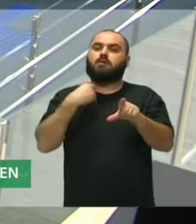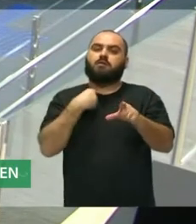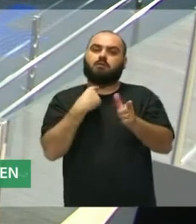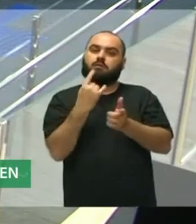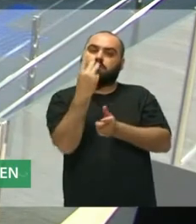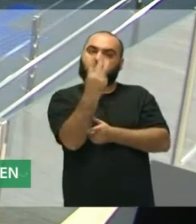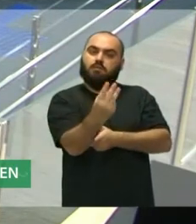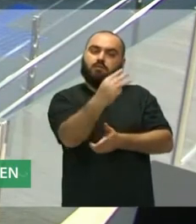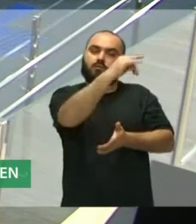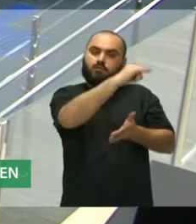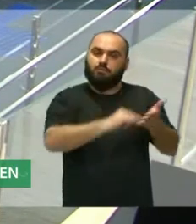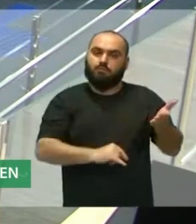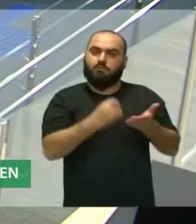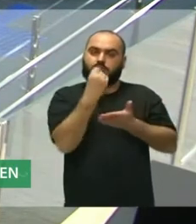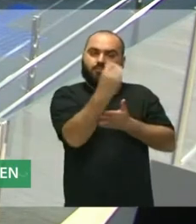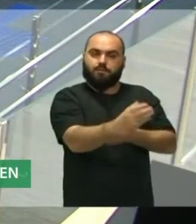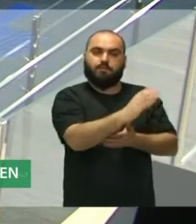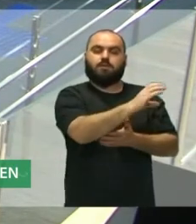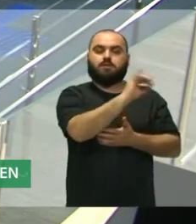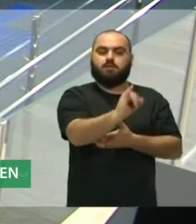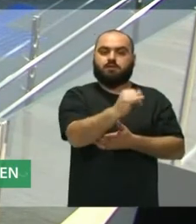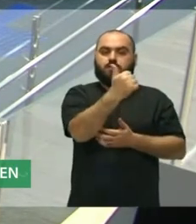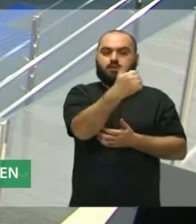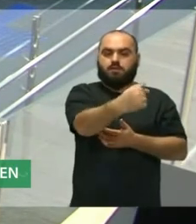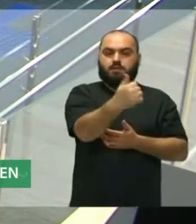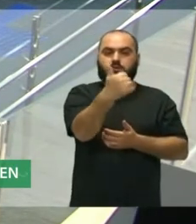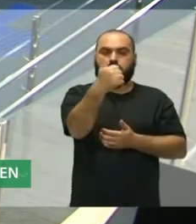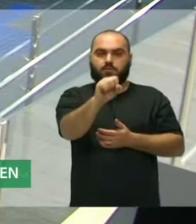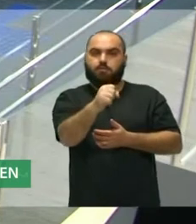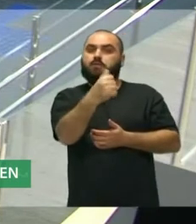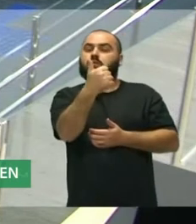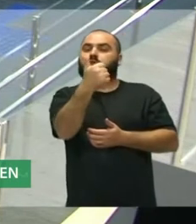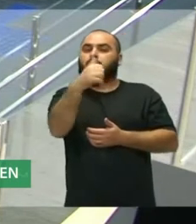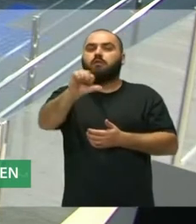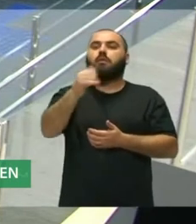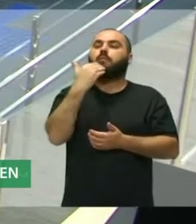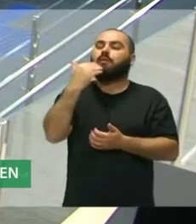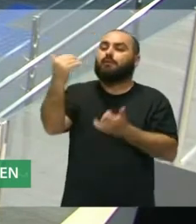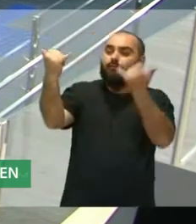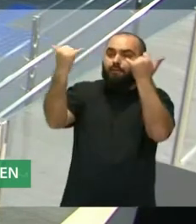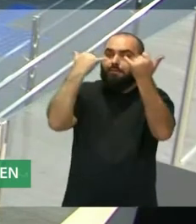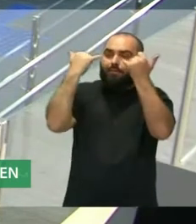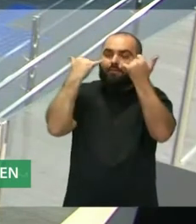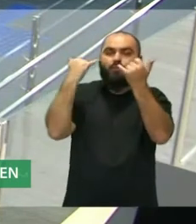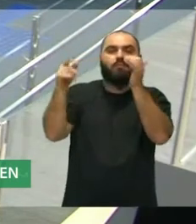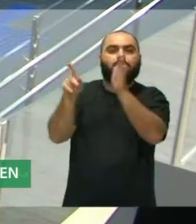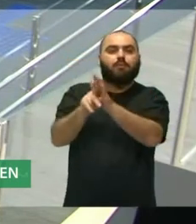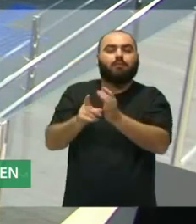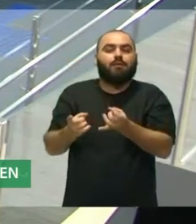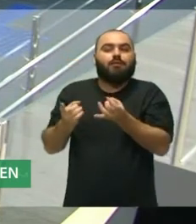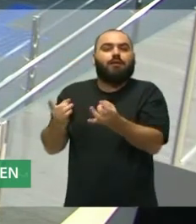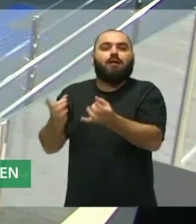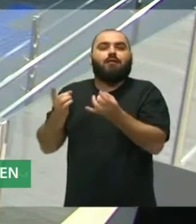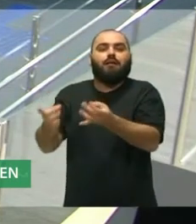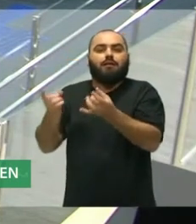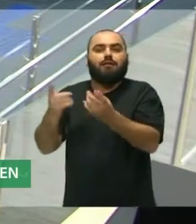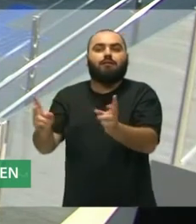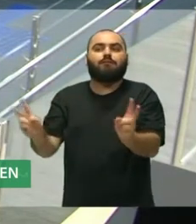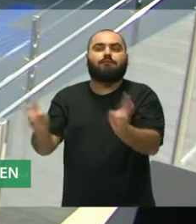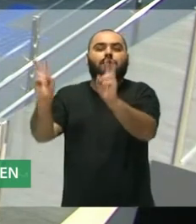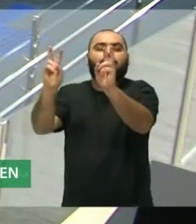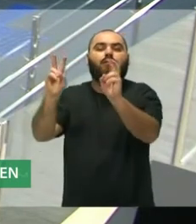a comunicação interna número 17, 18 e 19, pedindo informações de prestação de contas a respeito